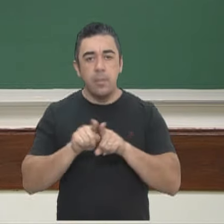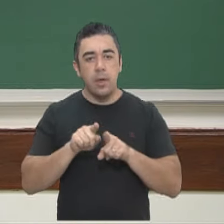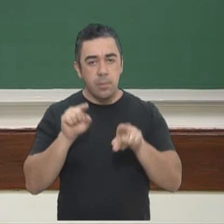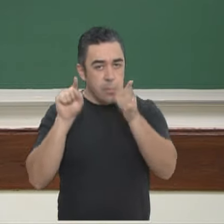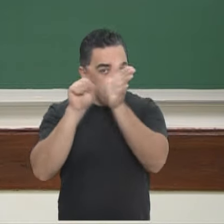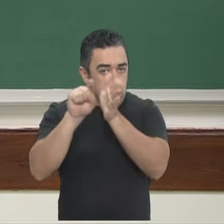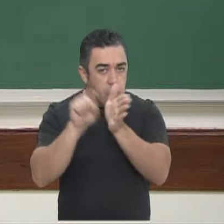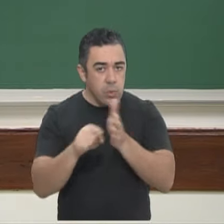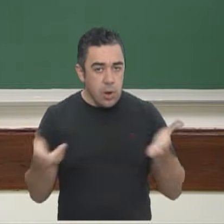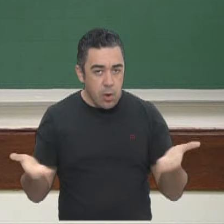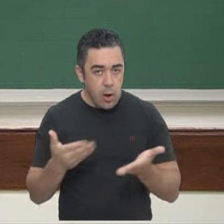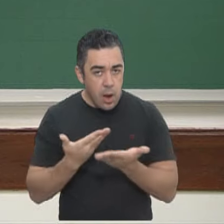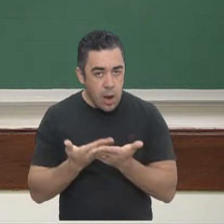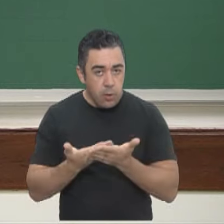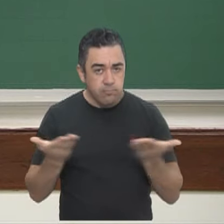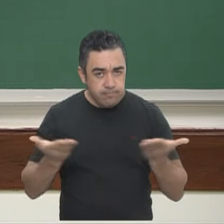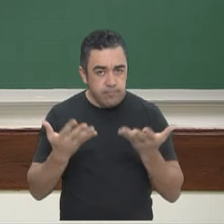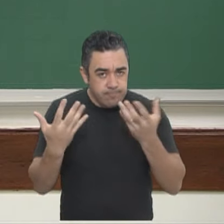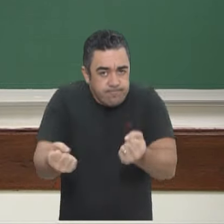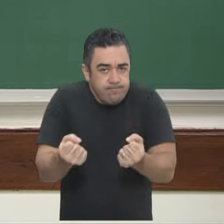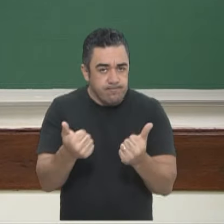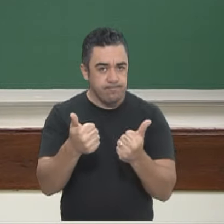Beleza? Vamos para a aula então?